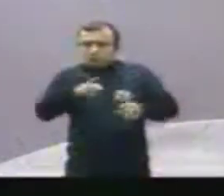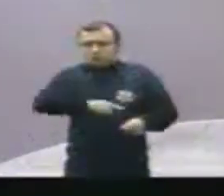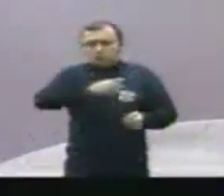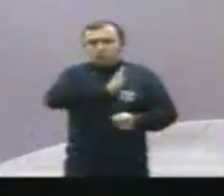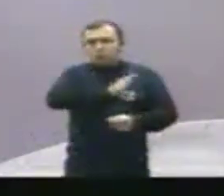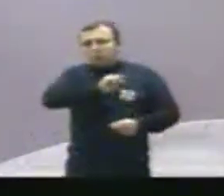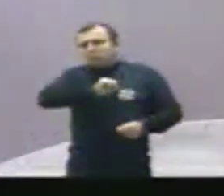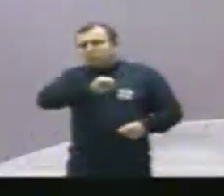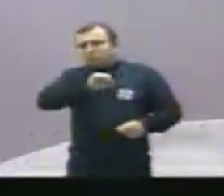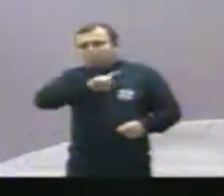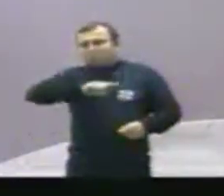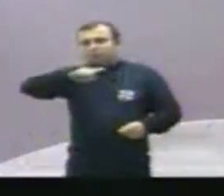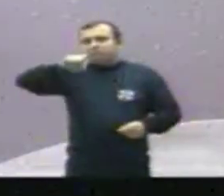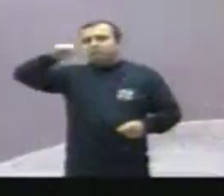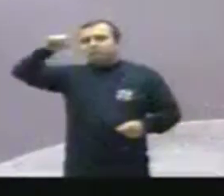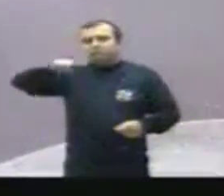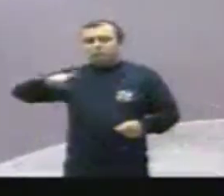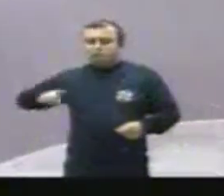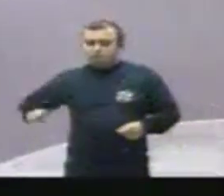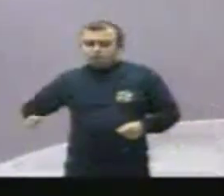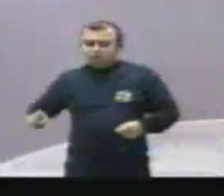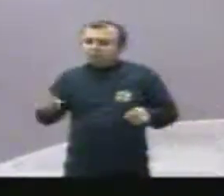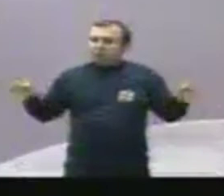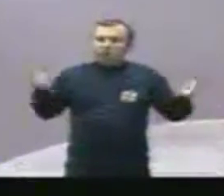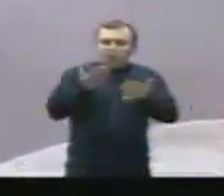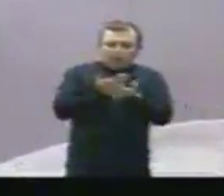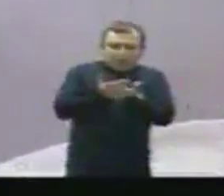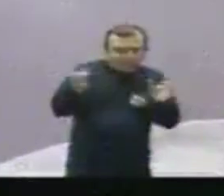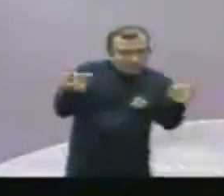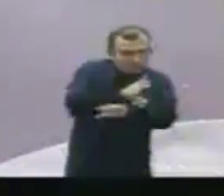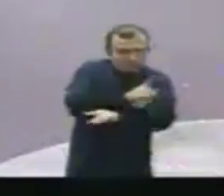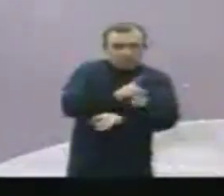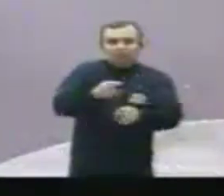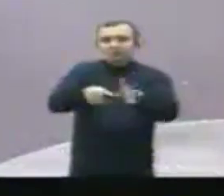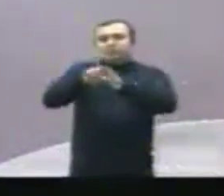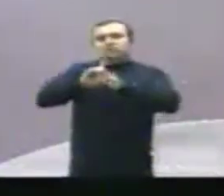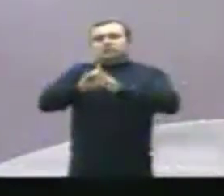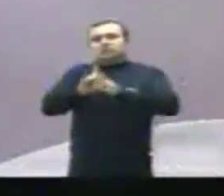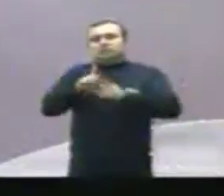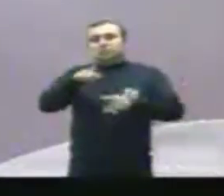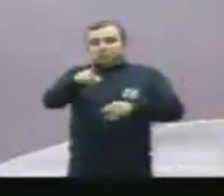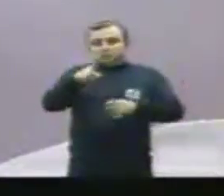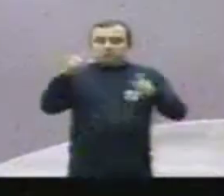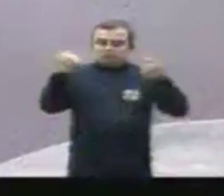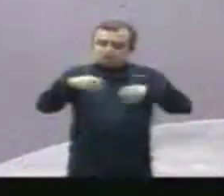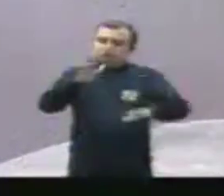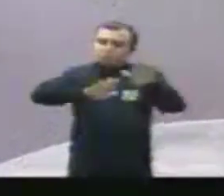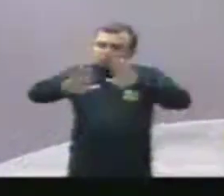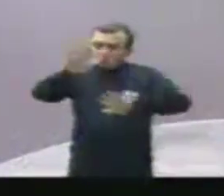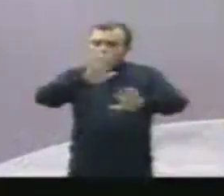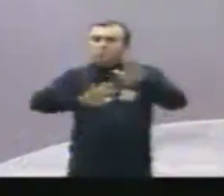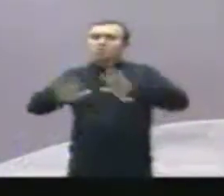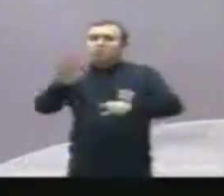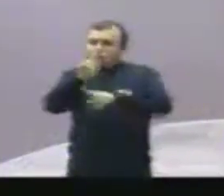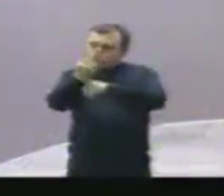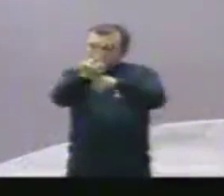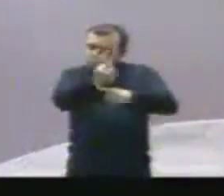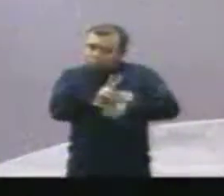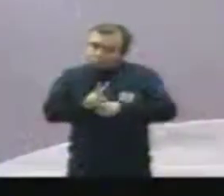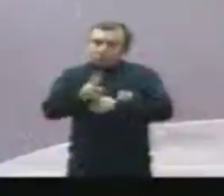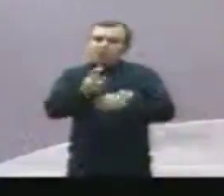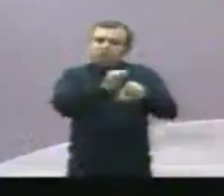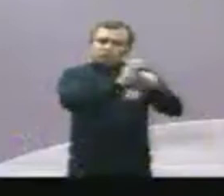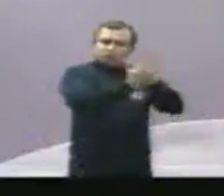eleva, como ela reduz. E eu não posso encerrar essa aula sem dizer para você que você tome os devidos cuidados aí, né, com o